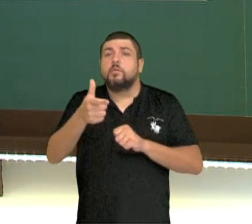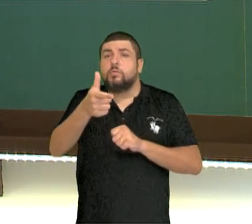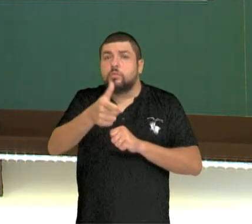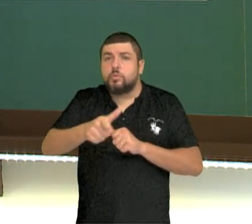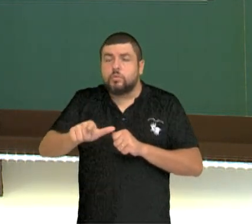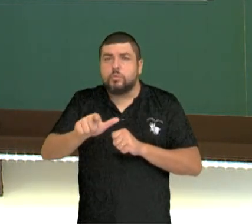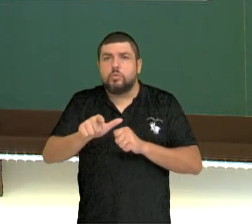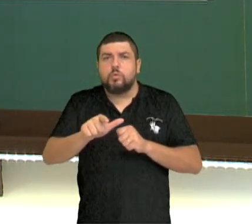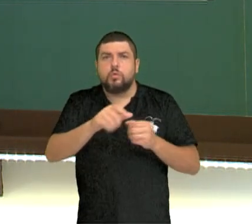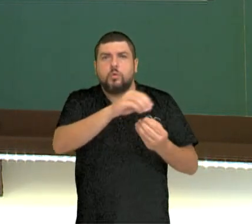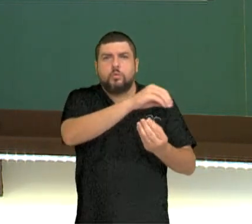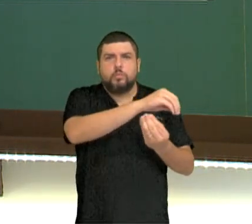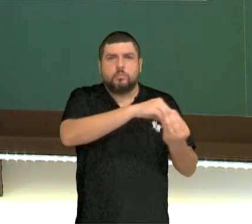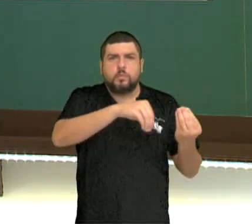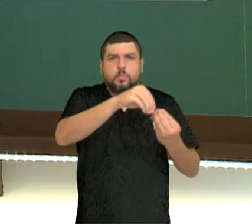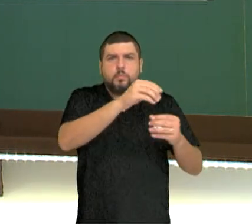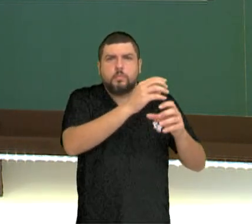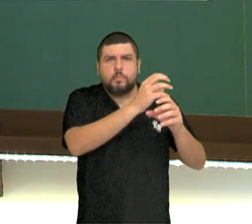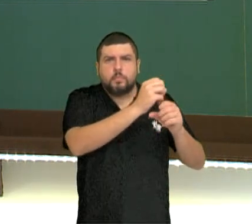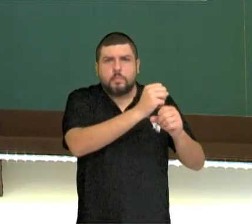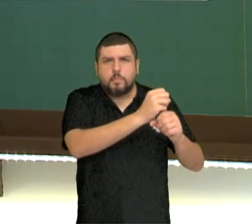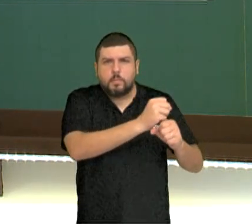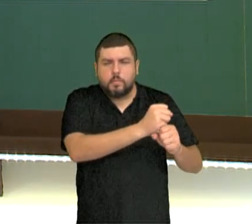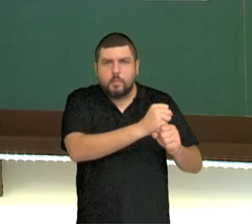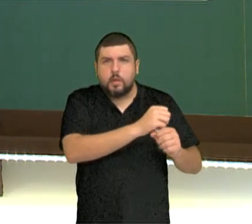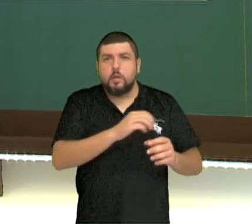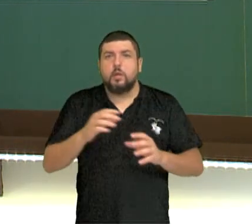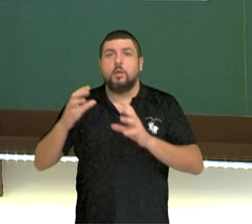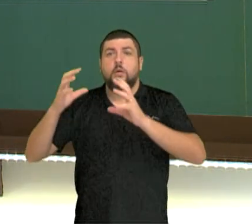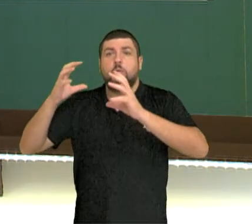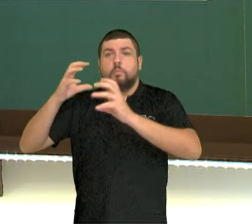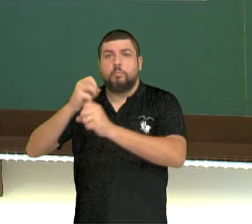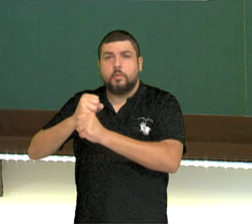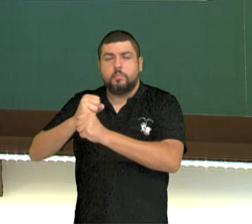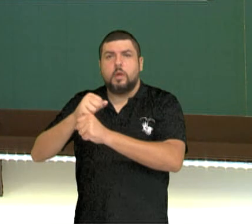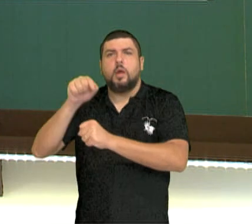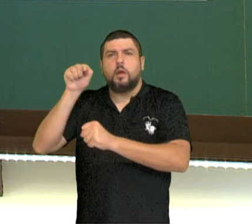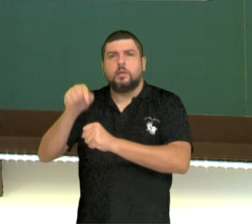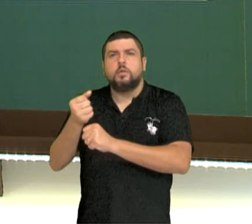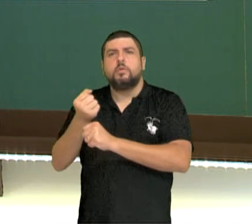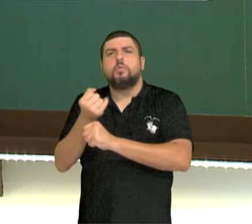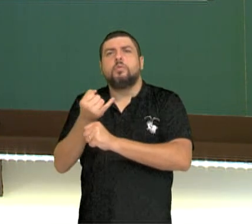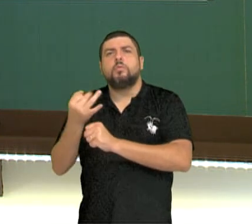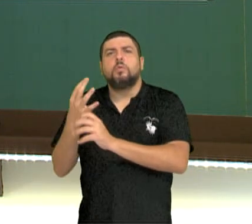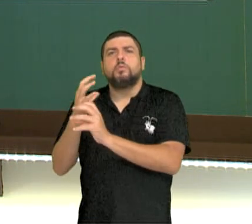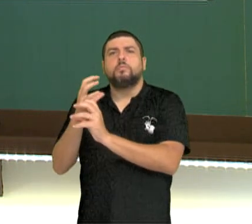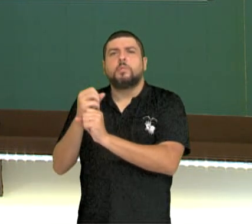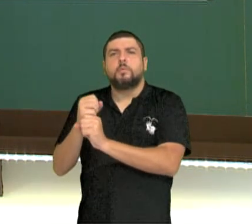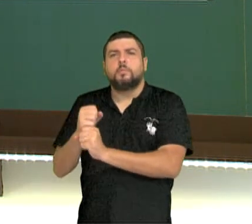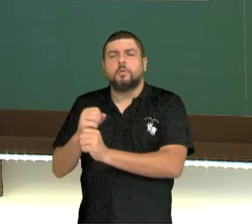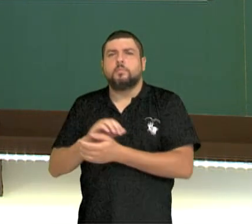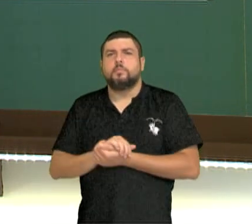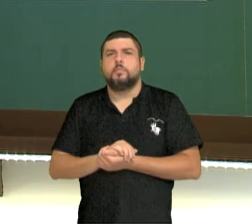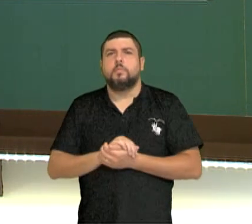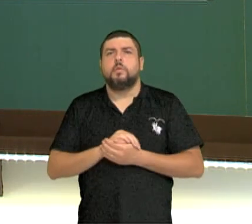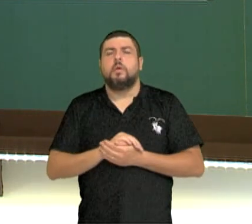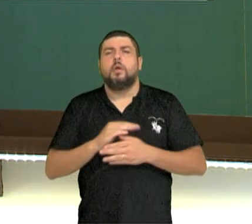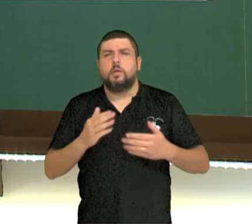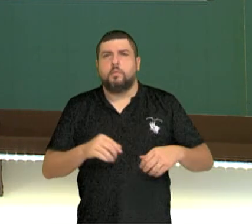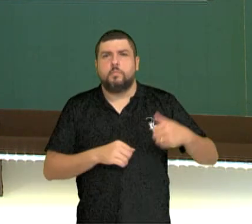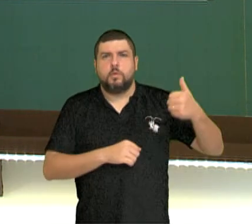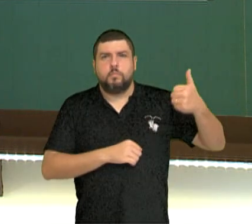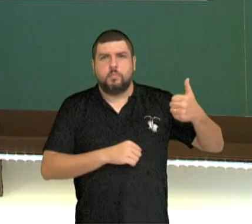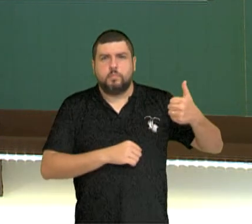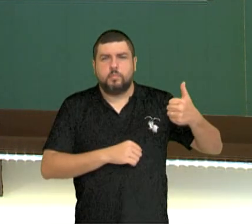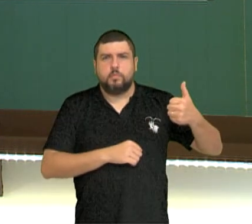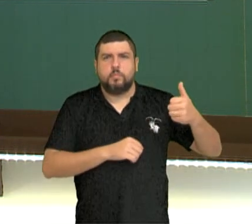no reagente, no produto. Então, anteriormente, lá no comecinho, a gente foi. Primeiro passo, conferir do